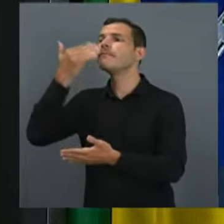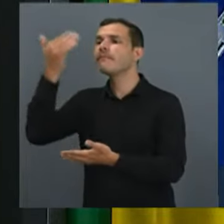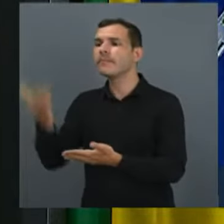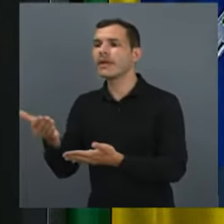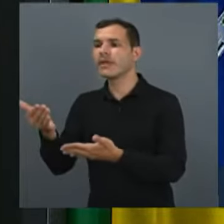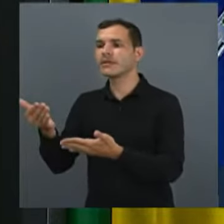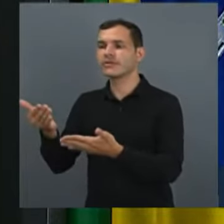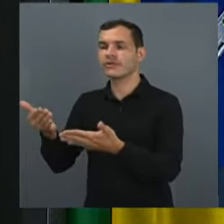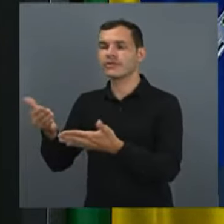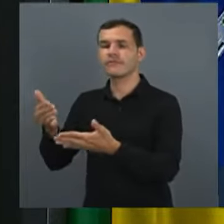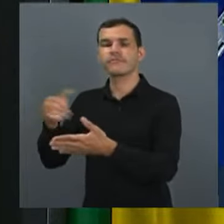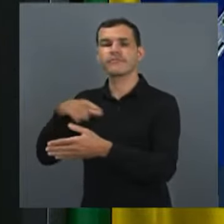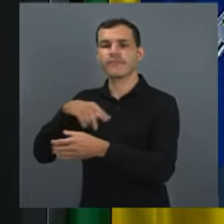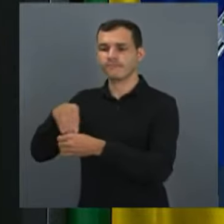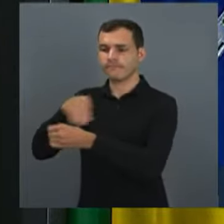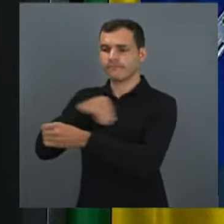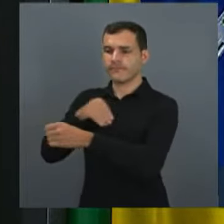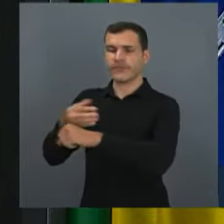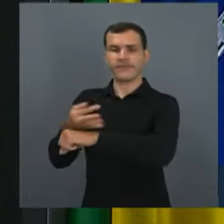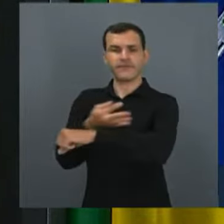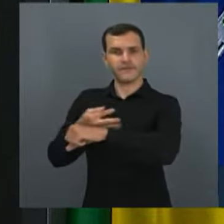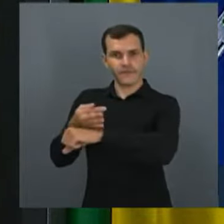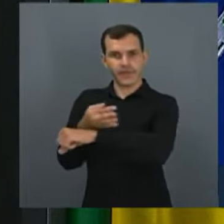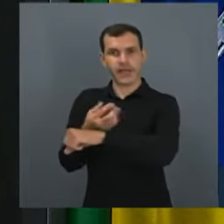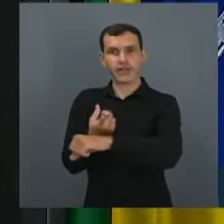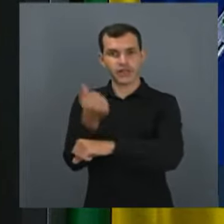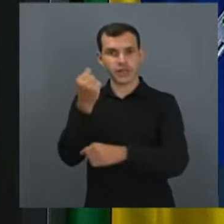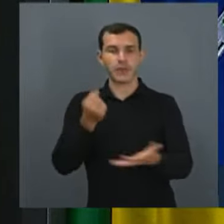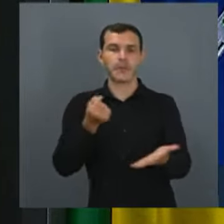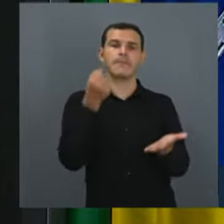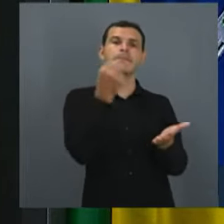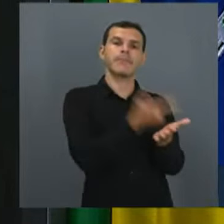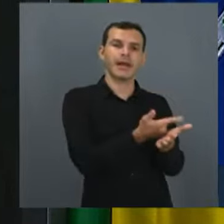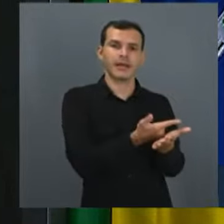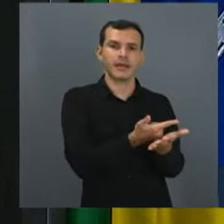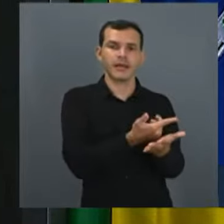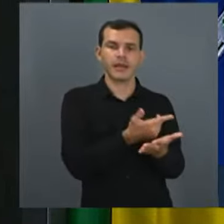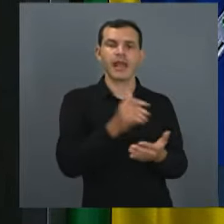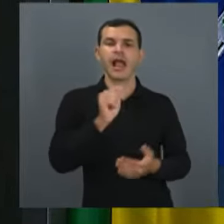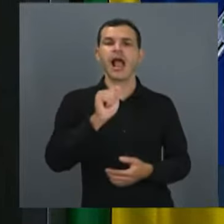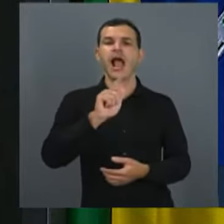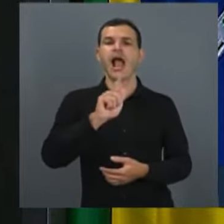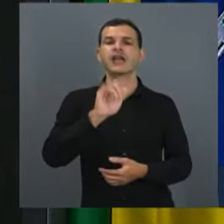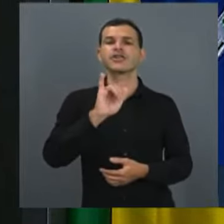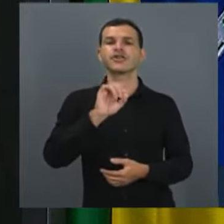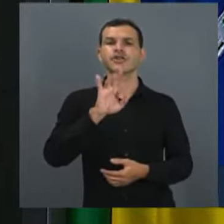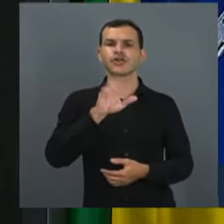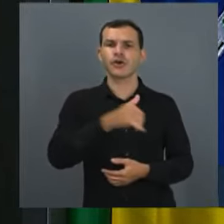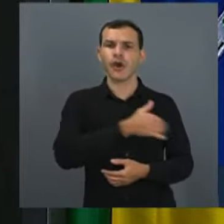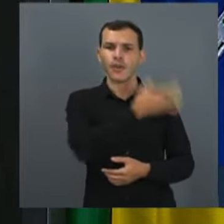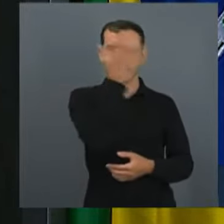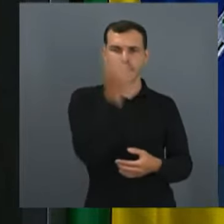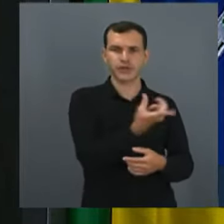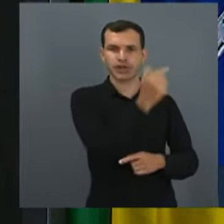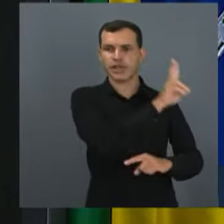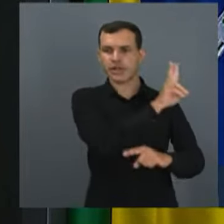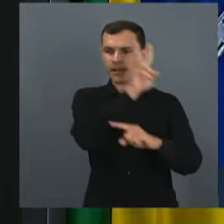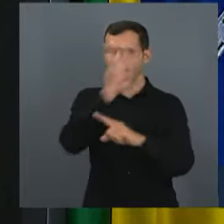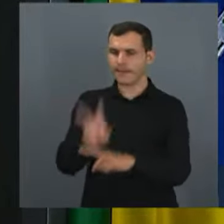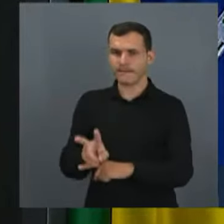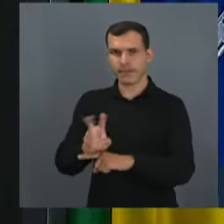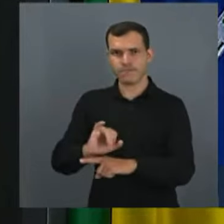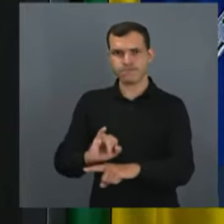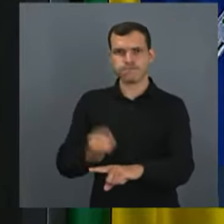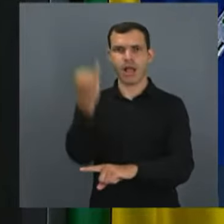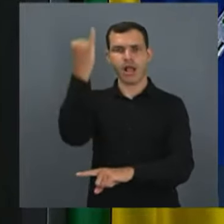para pegar o dinheiro para pagar os agiotas. Senador Davi Alcolumbre, esse caso chegou no ponto, no